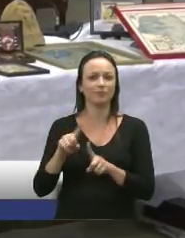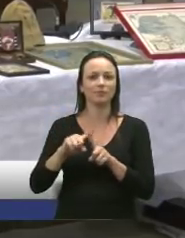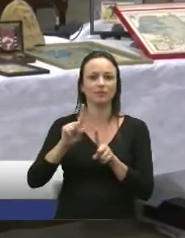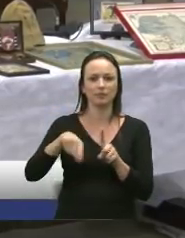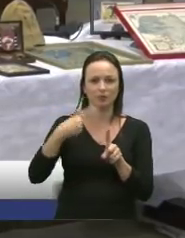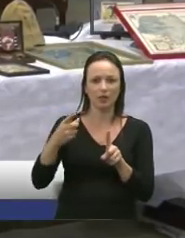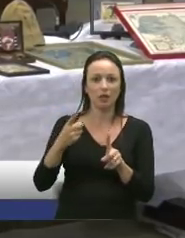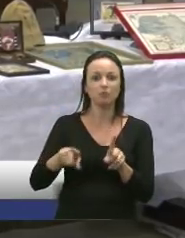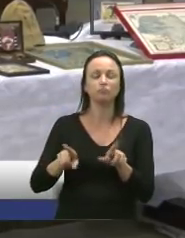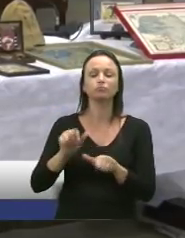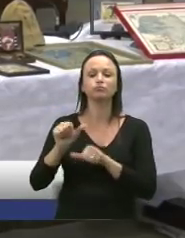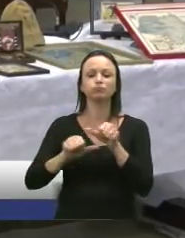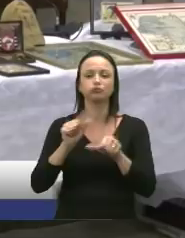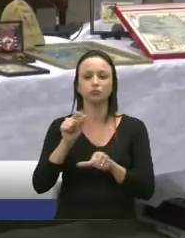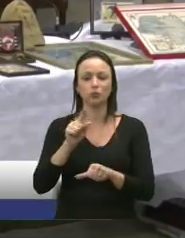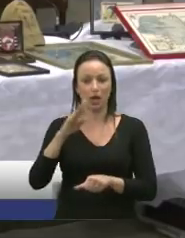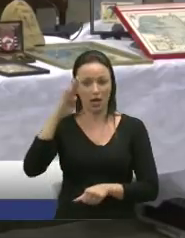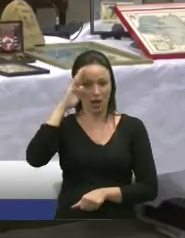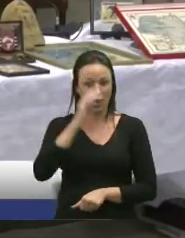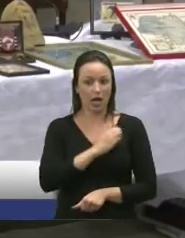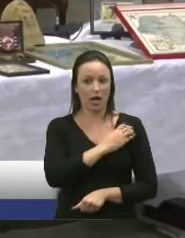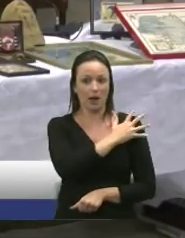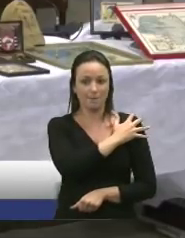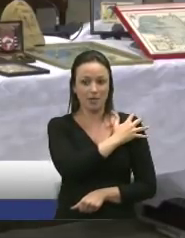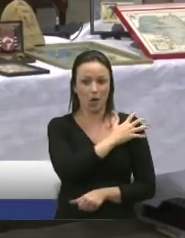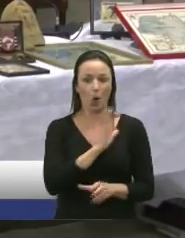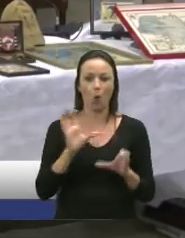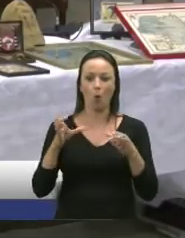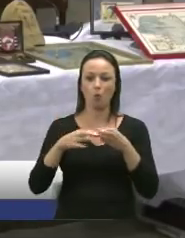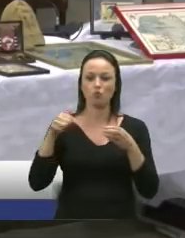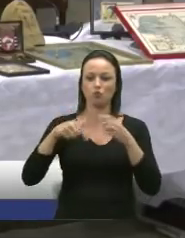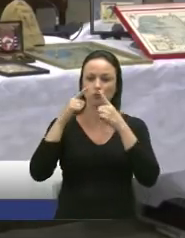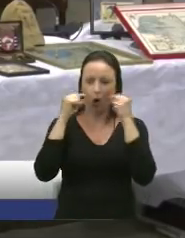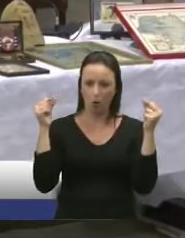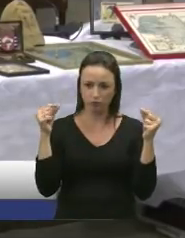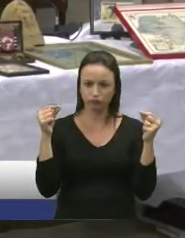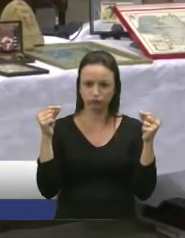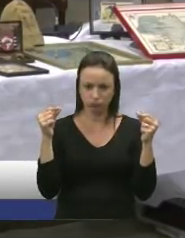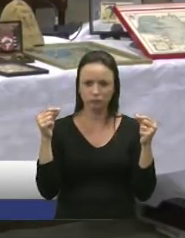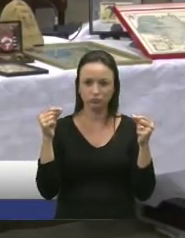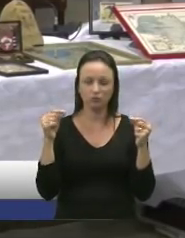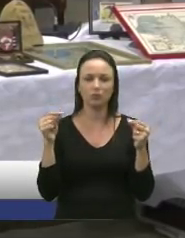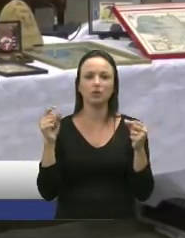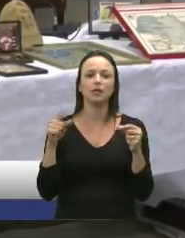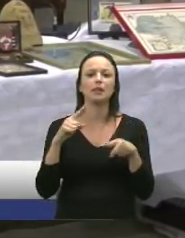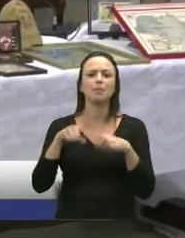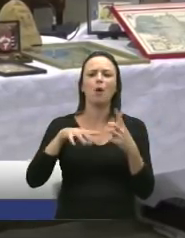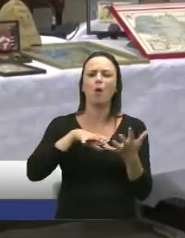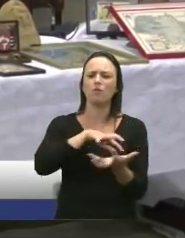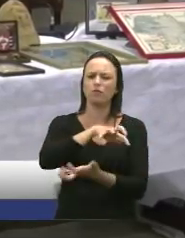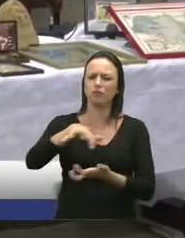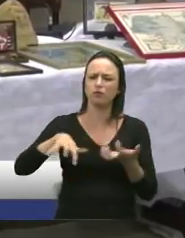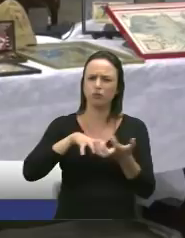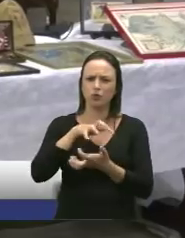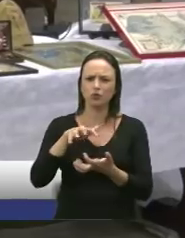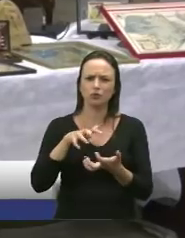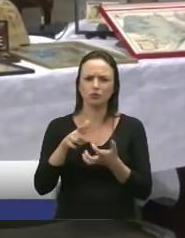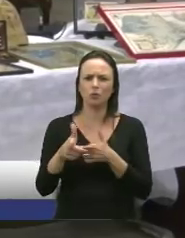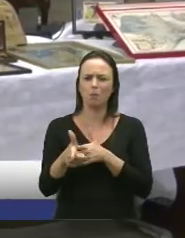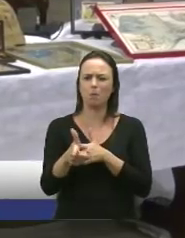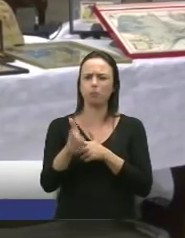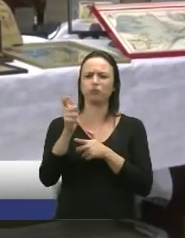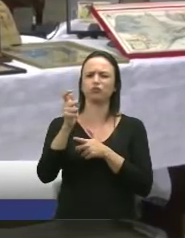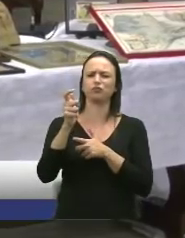em capitão, subcomandante do Batalhão Jauense. No fim da Revolução, num acidente, num disparo de fuzil, ele vai